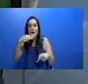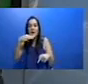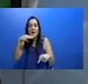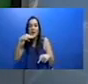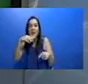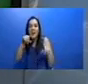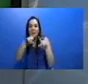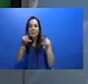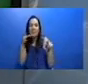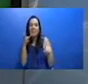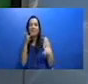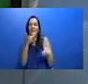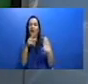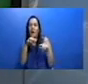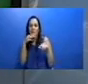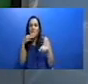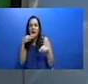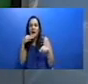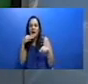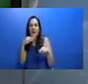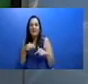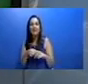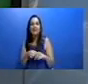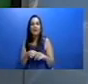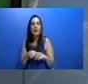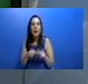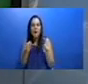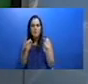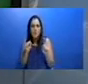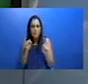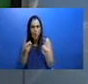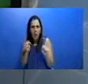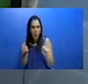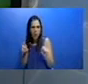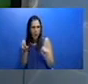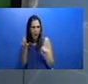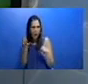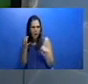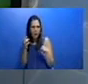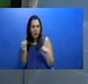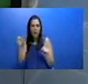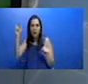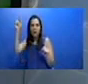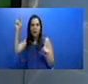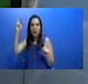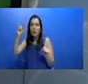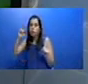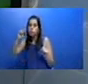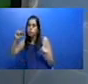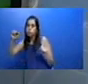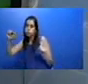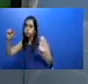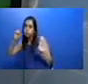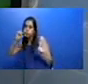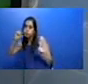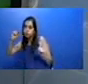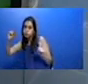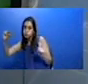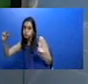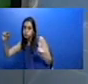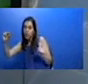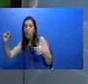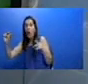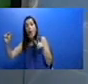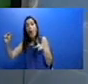maduras. Nós temos aqui, olha, podemos contar em linhas, na horizontal, e podemos contar